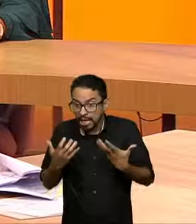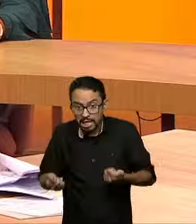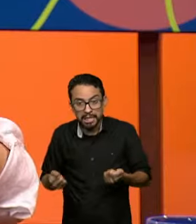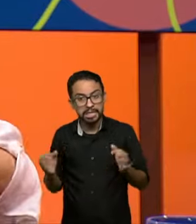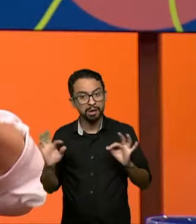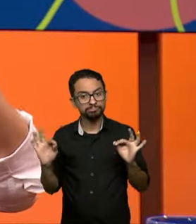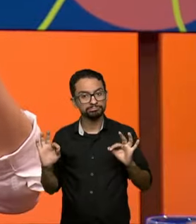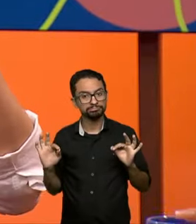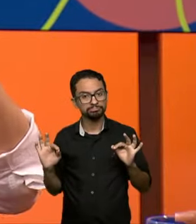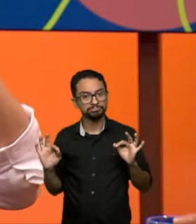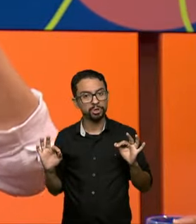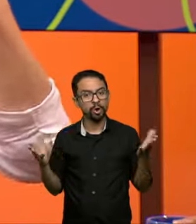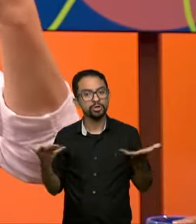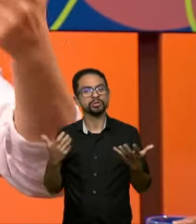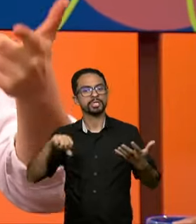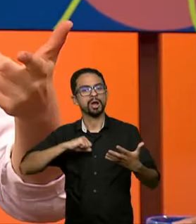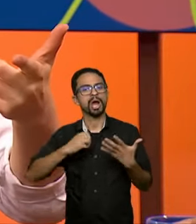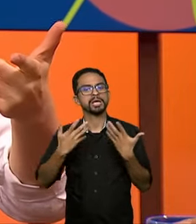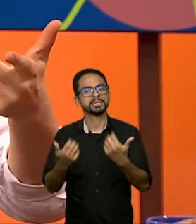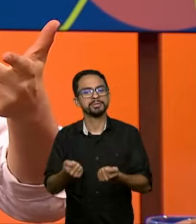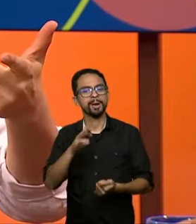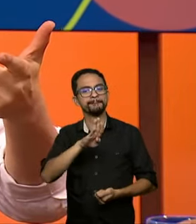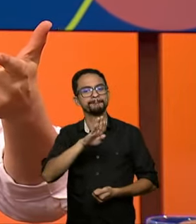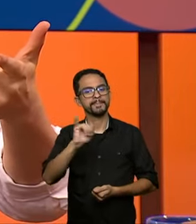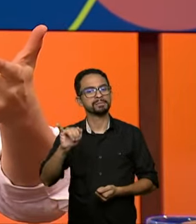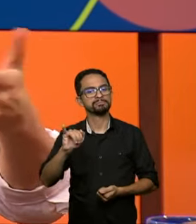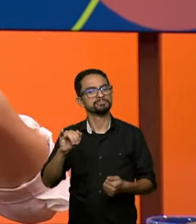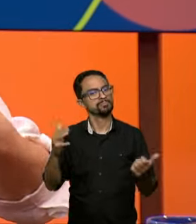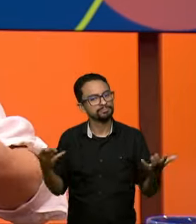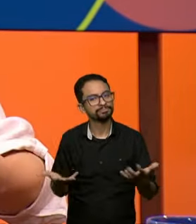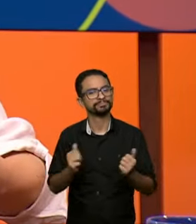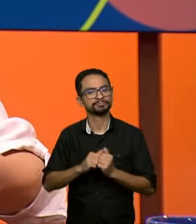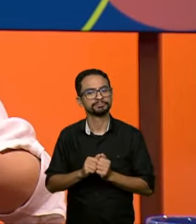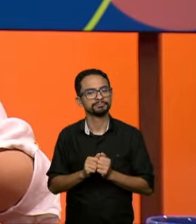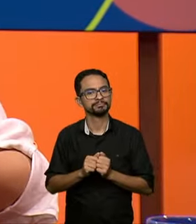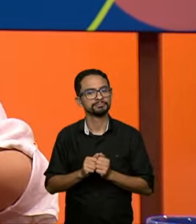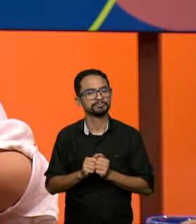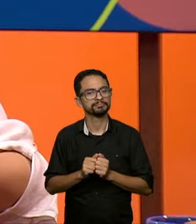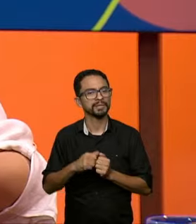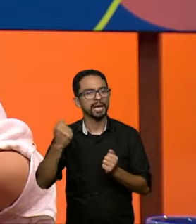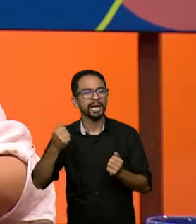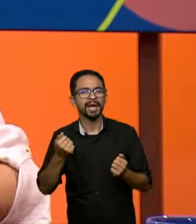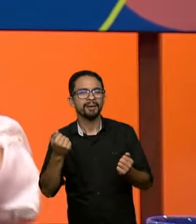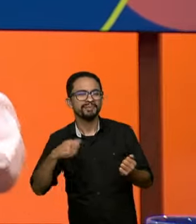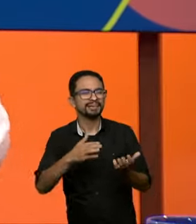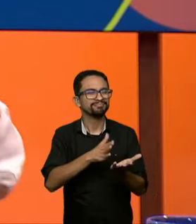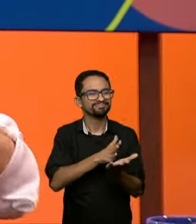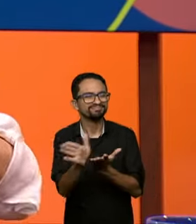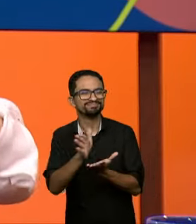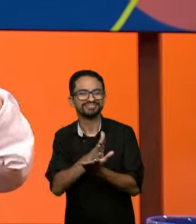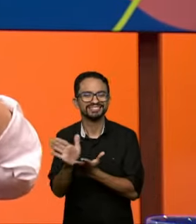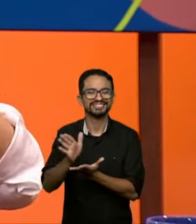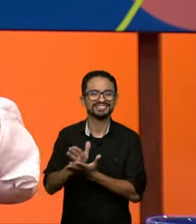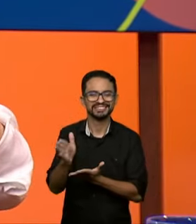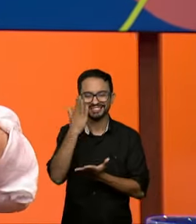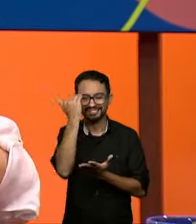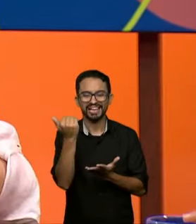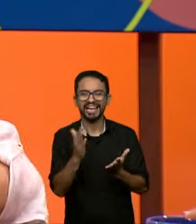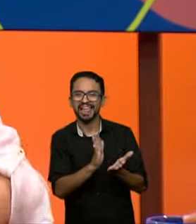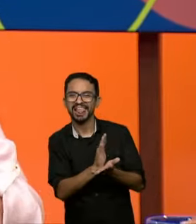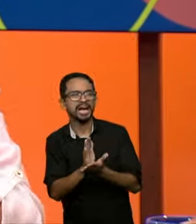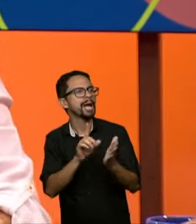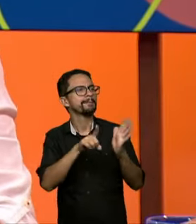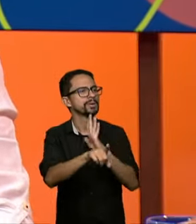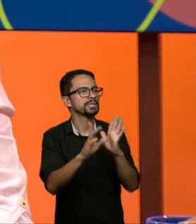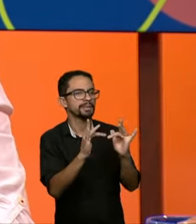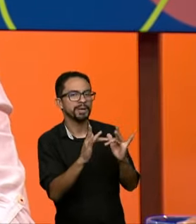é por isso que você fala que eu estou me assumindo, não estou assumindo minha sexualidade, uhum. Tudo você tem que desviar. Então, ele fazia uma pergunta, e tá